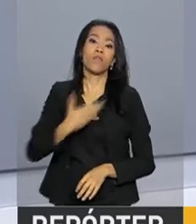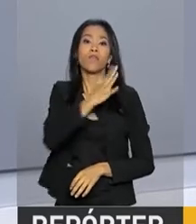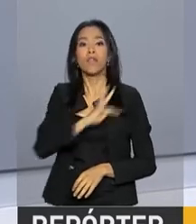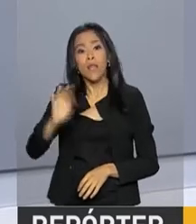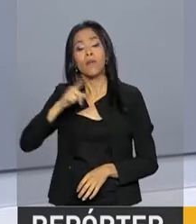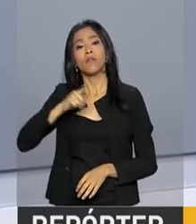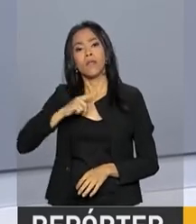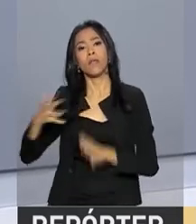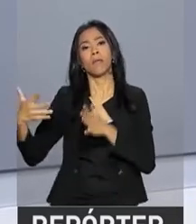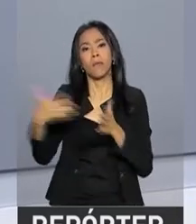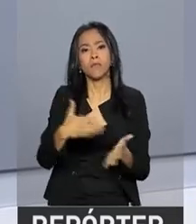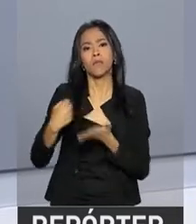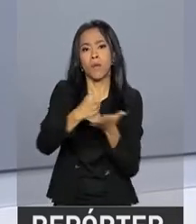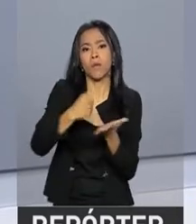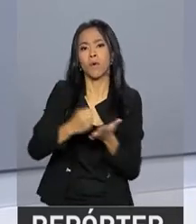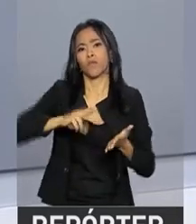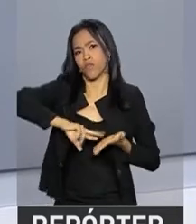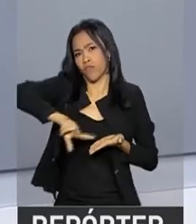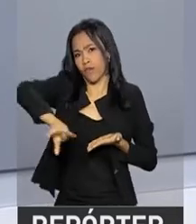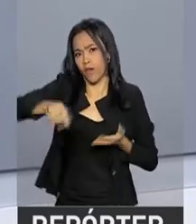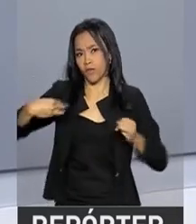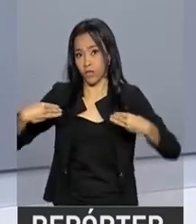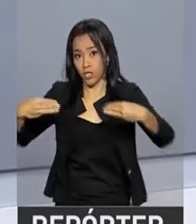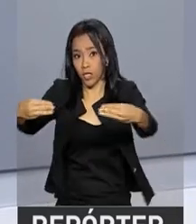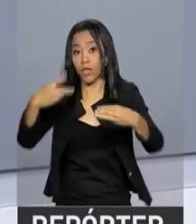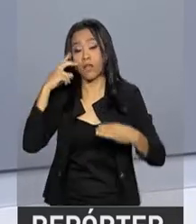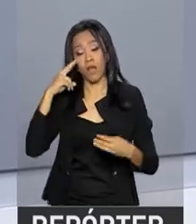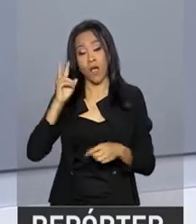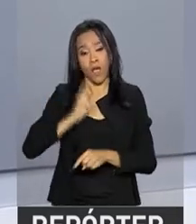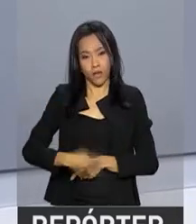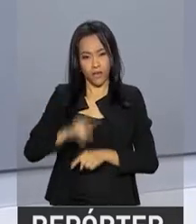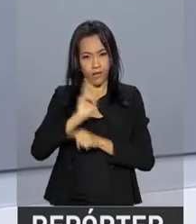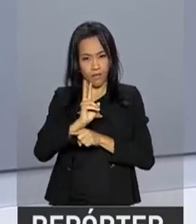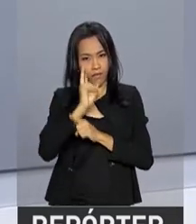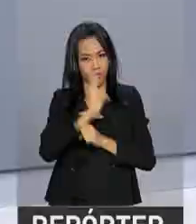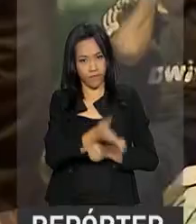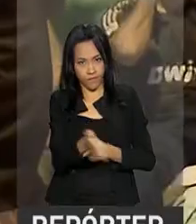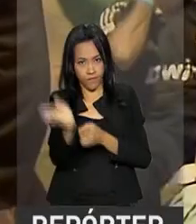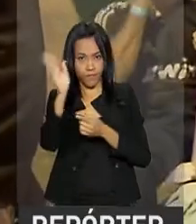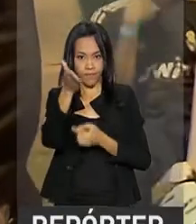ministérios. A equipe da NBR acompanha o deslocamento desses imigrantes.